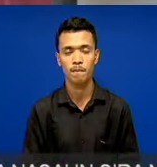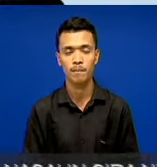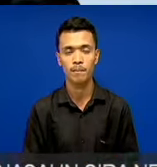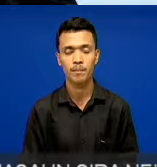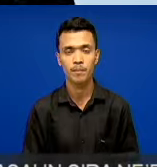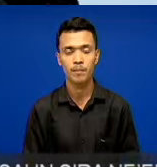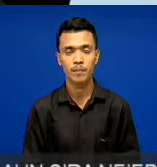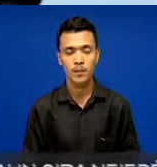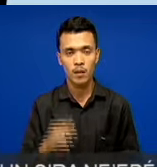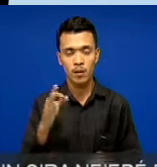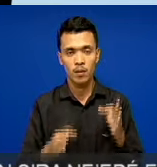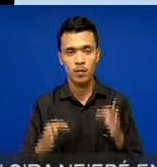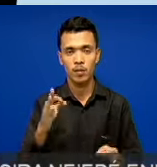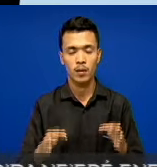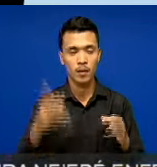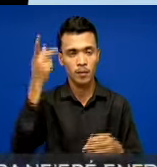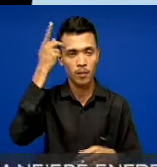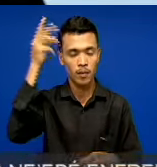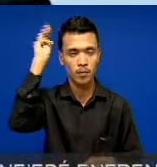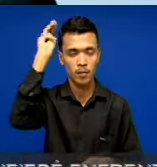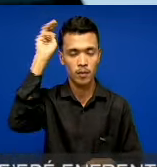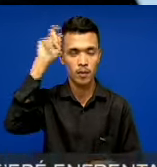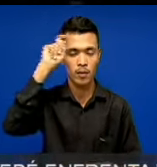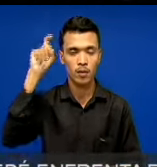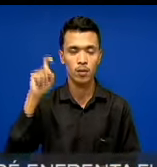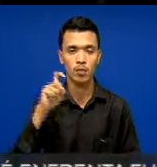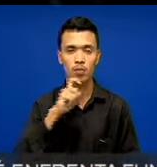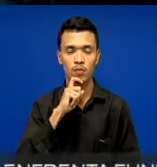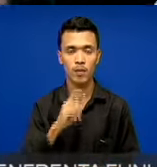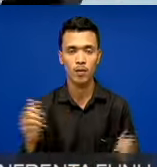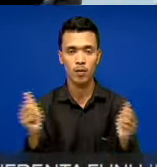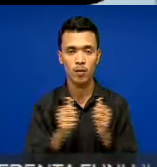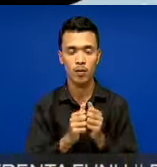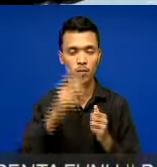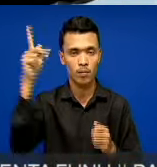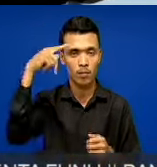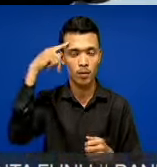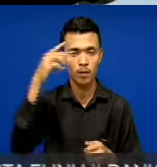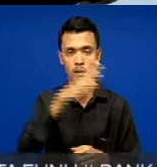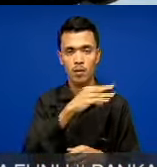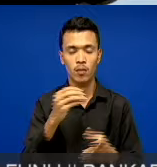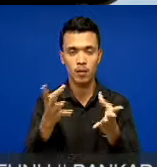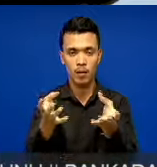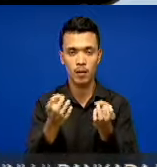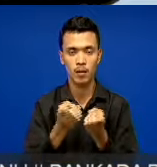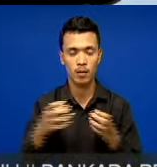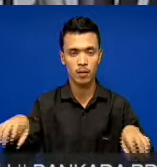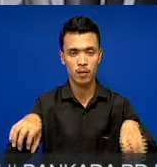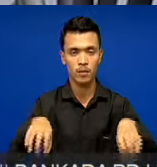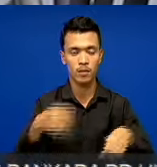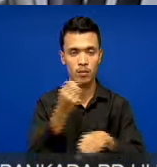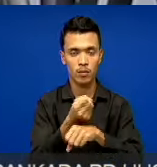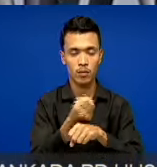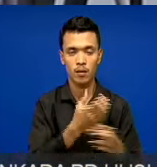way. Entretanto, primeiro ministro Kairala Sanana Guzmão Rônia política no comitimento toma esforço macas a